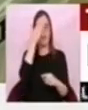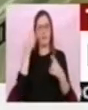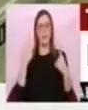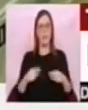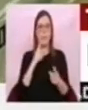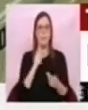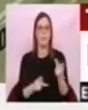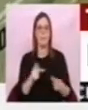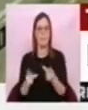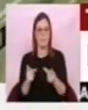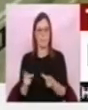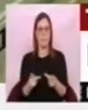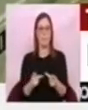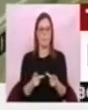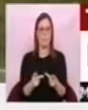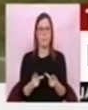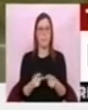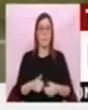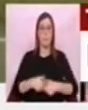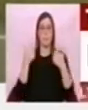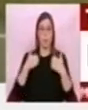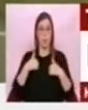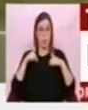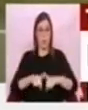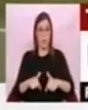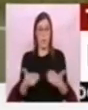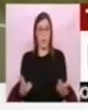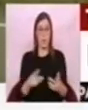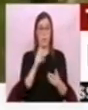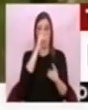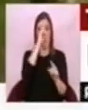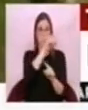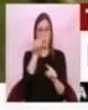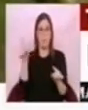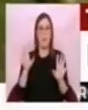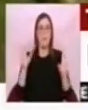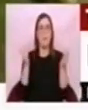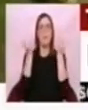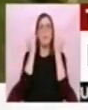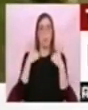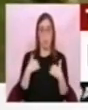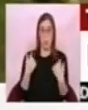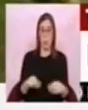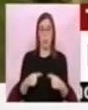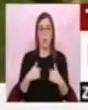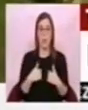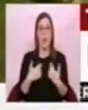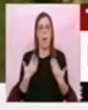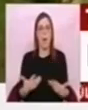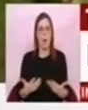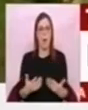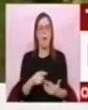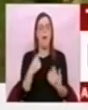para avaliar muito melhor do que nós que estamos aqui, mas a informação que tenho é que há neste